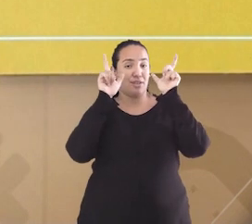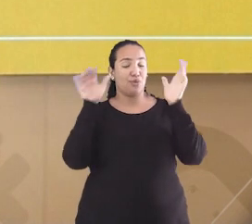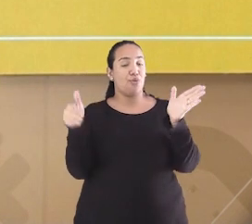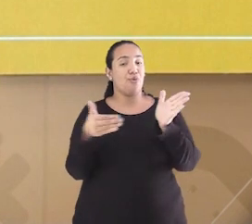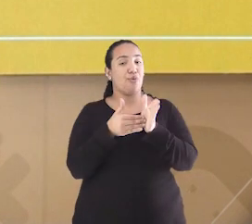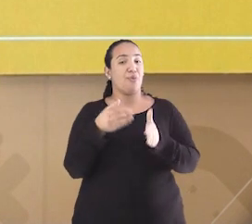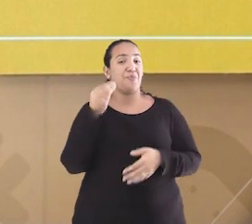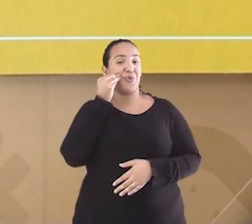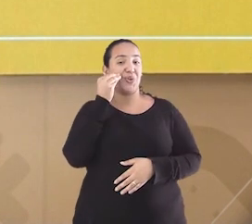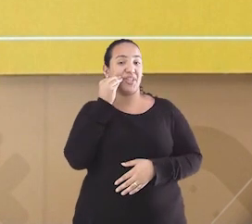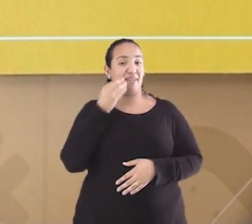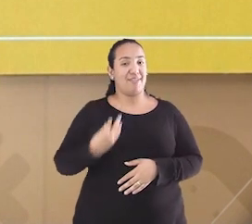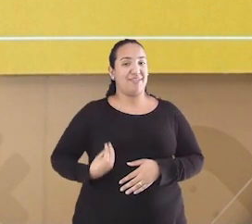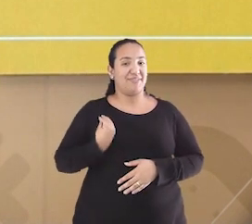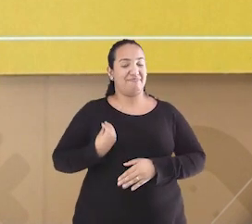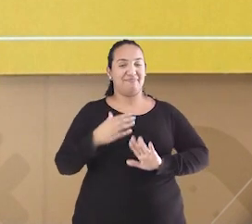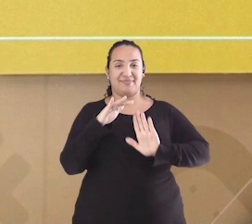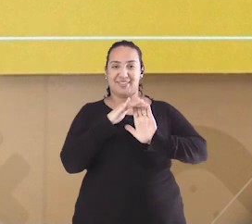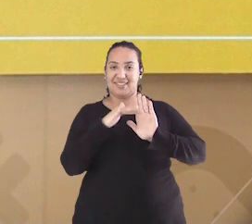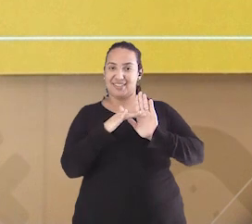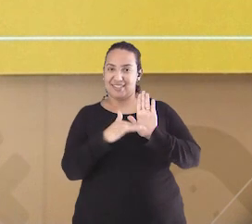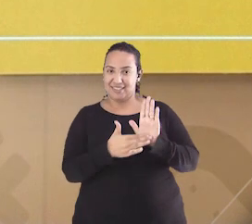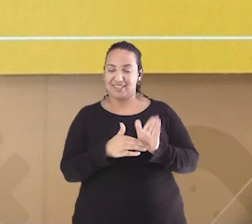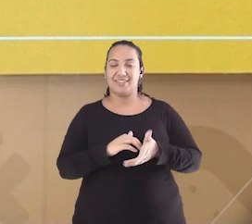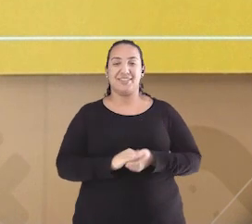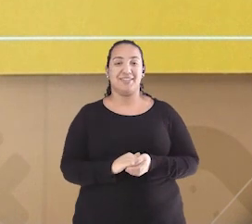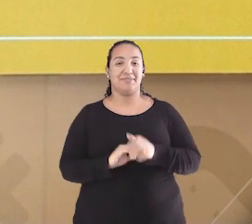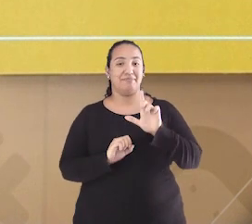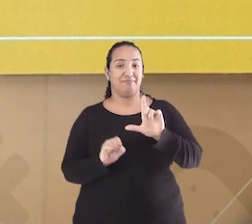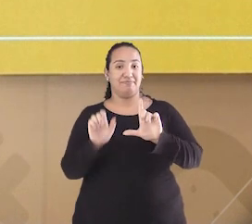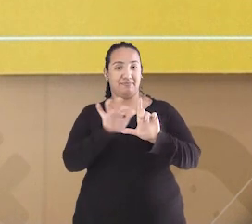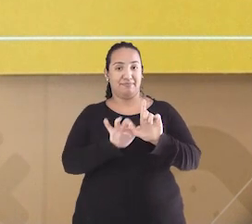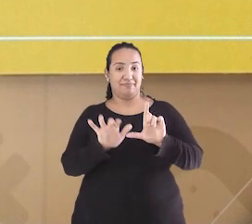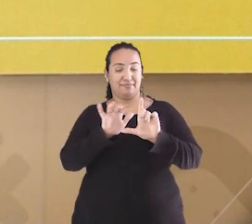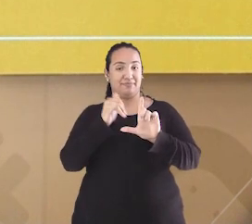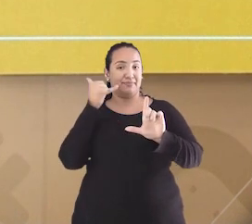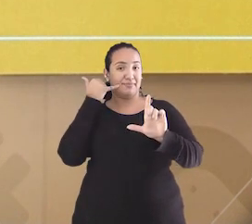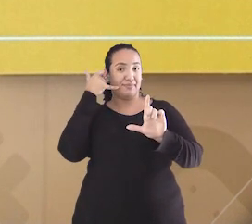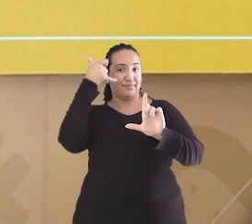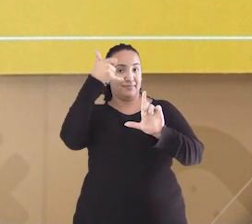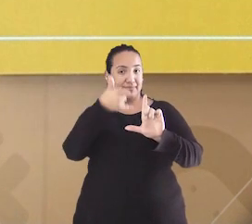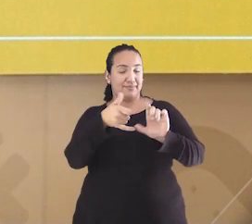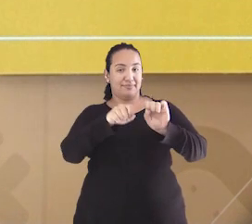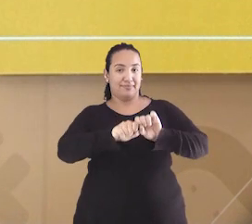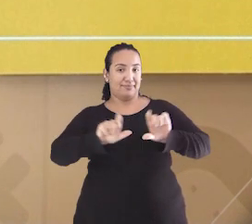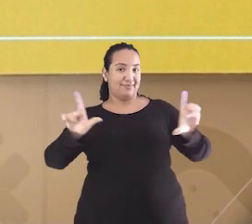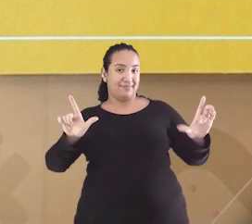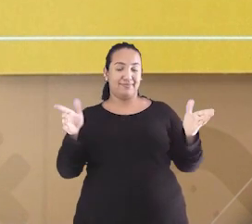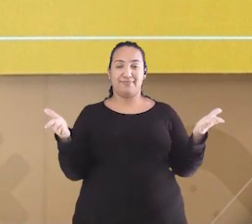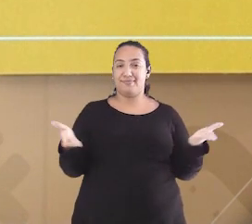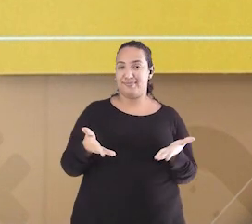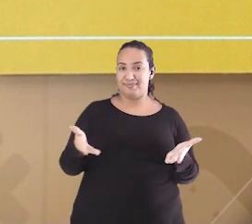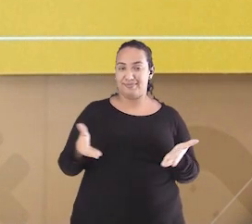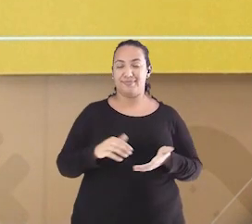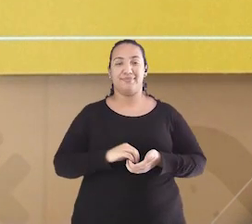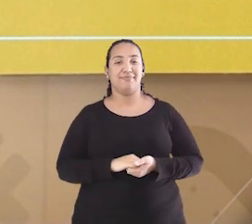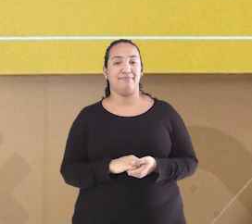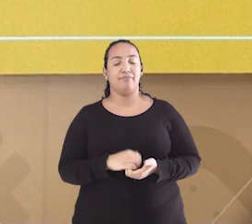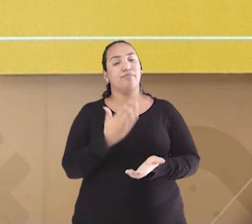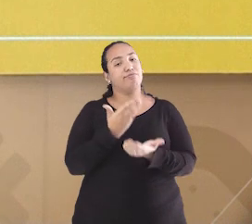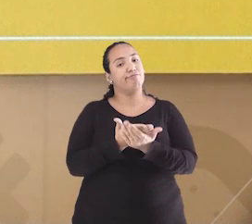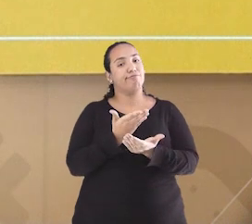estudantes. Última chamada para assinar a lista de presença. É só vocês apontarem o celular para o QR Code que aparece aí na sua